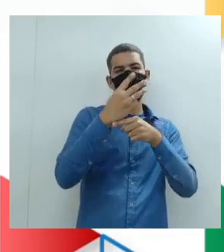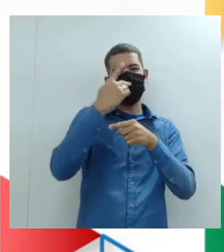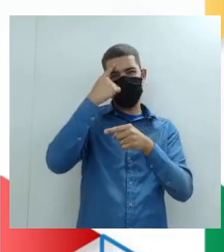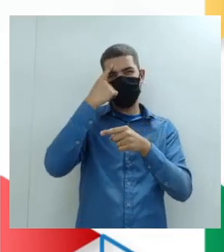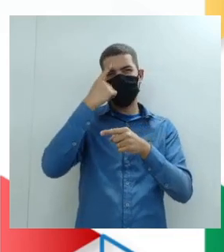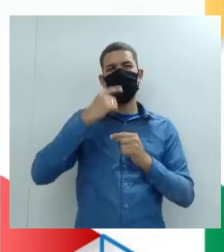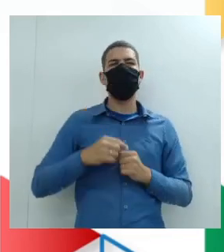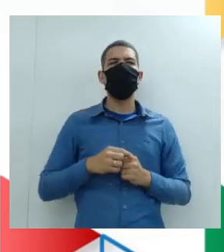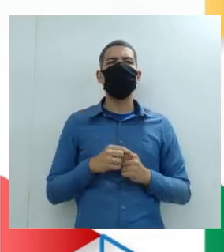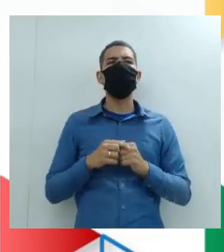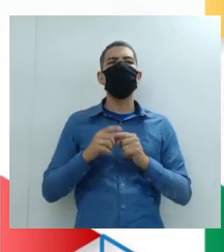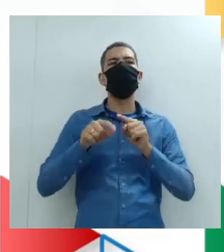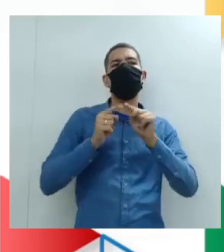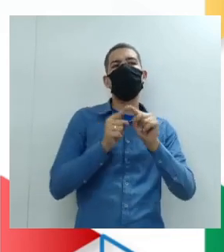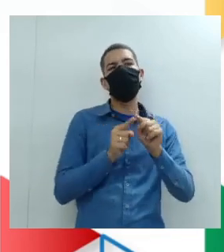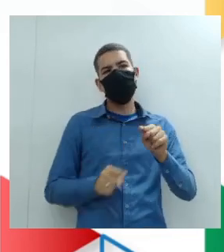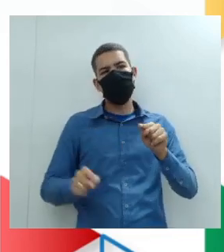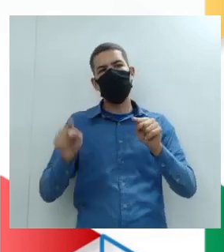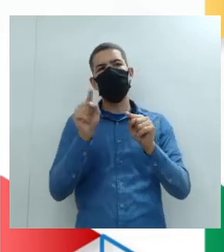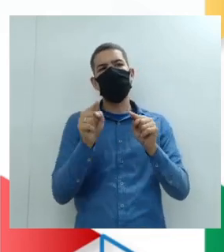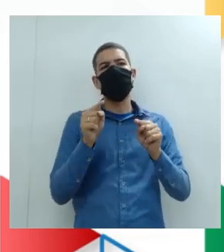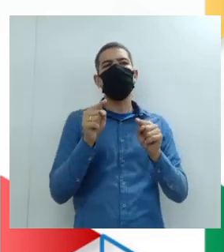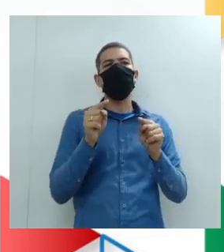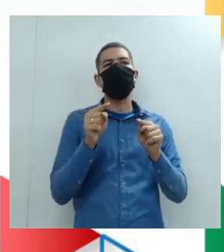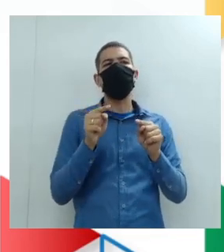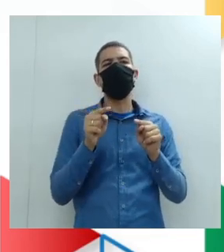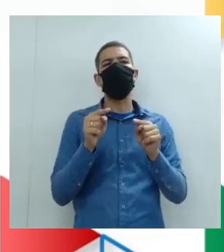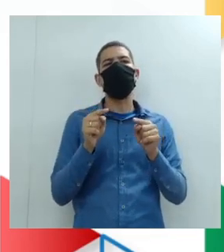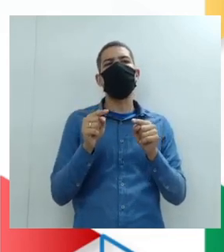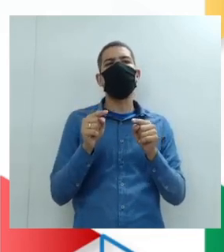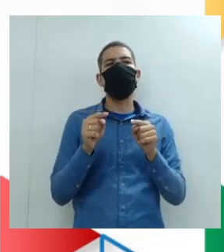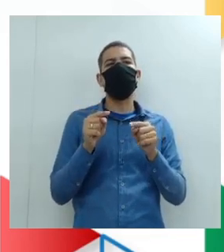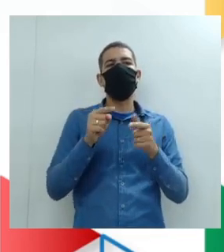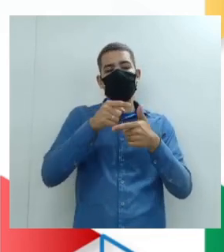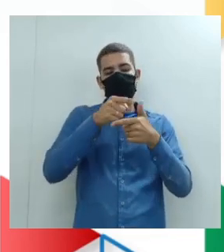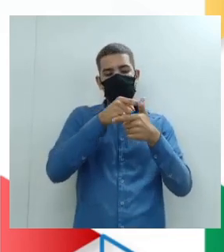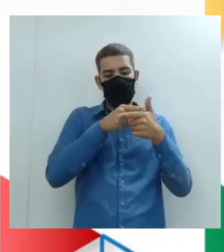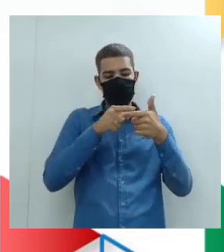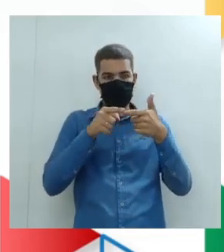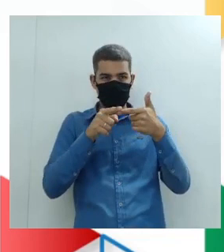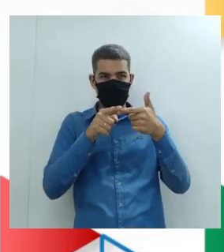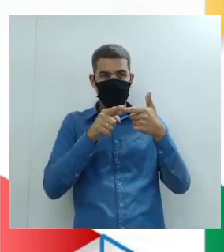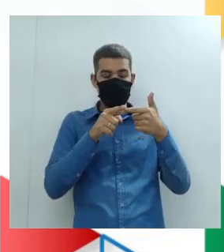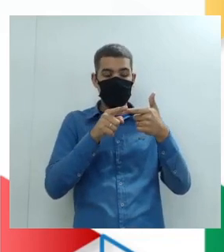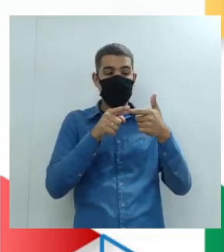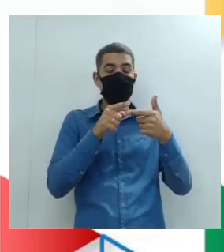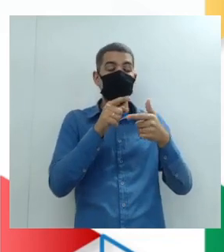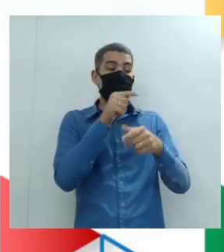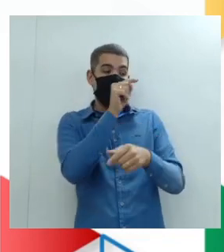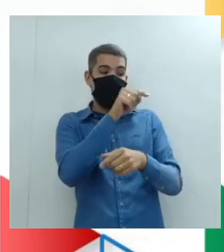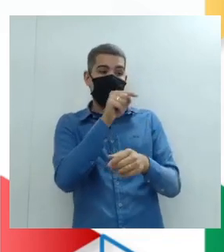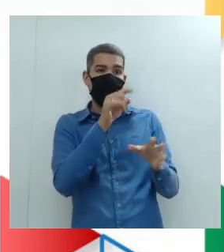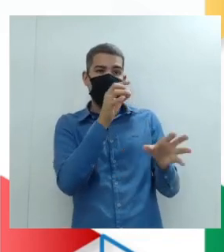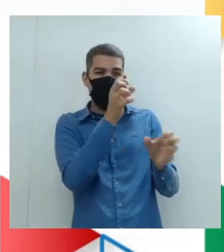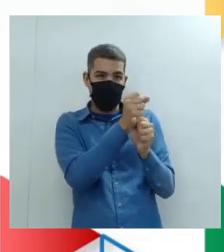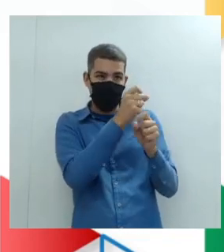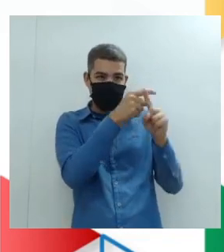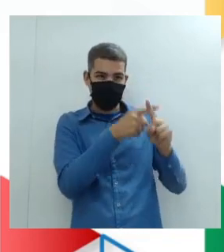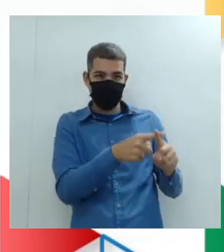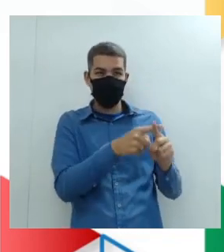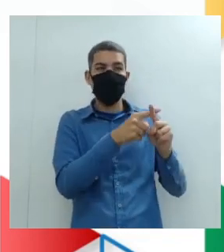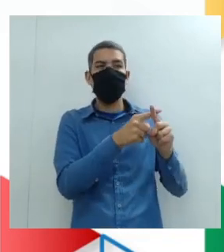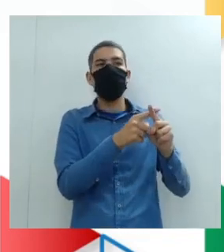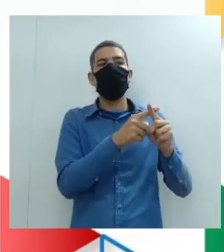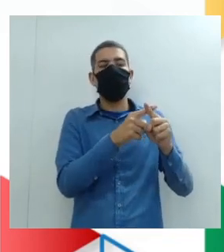3, ok? Depois dividir por 5, tá? É a sequência. Dividimos o resultado da multiplicação pelo denominador